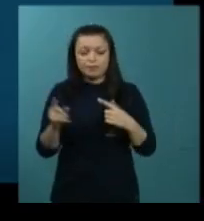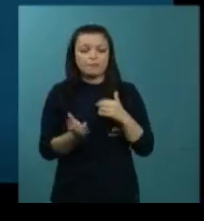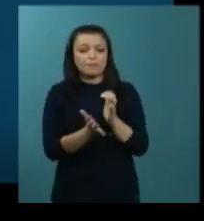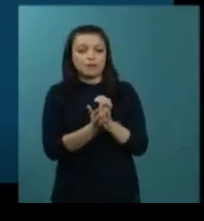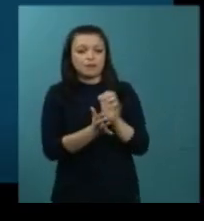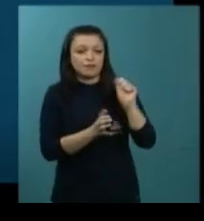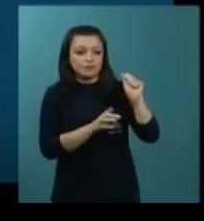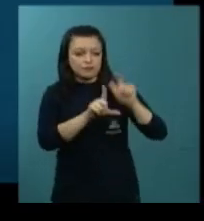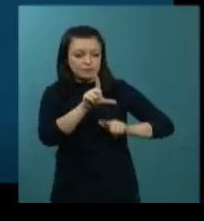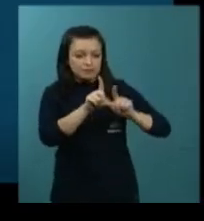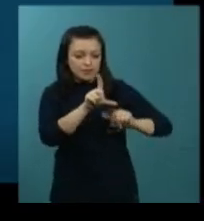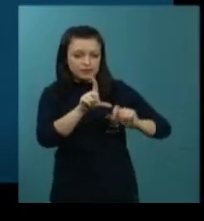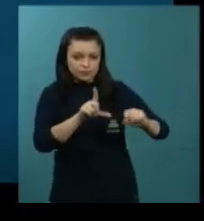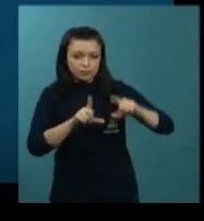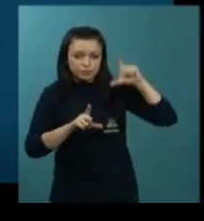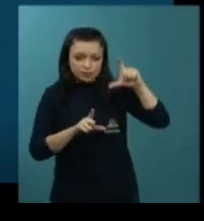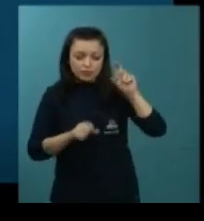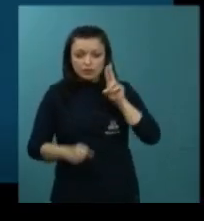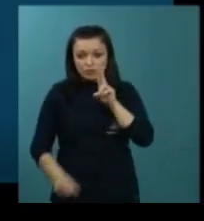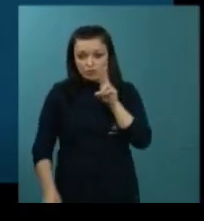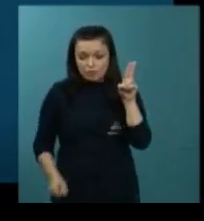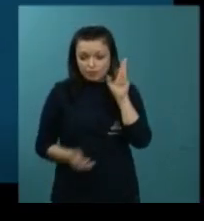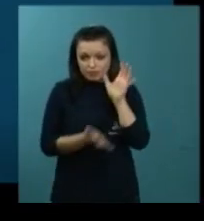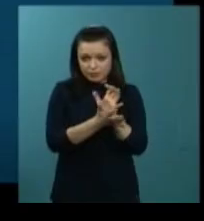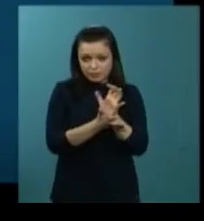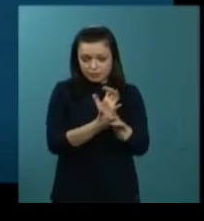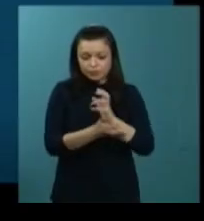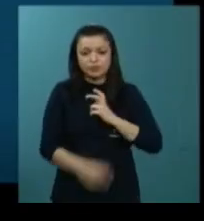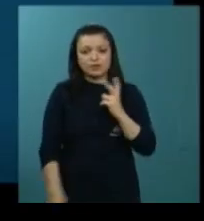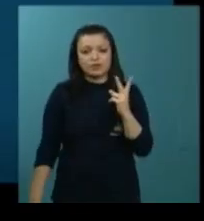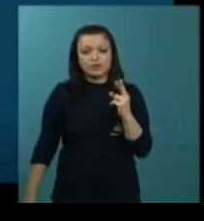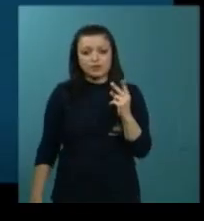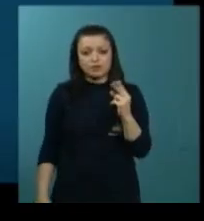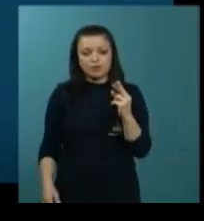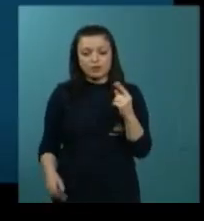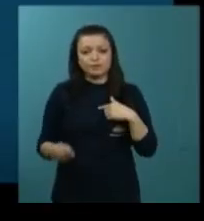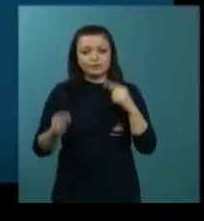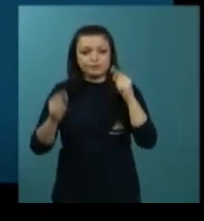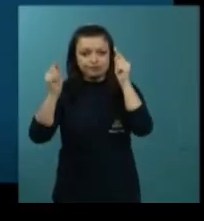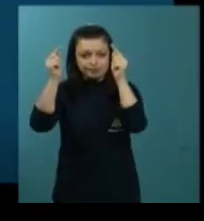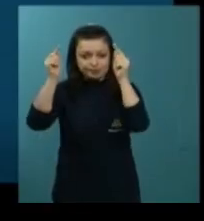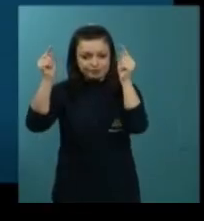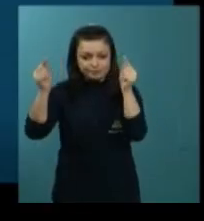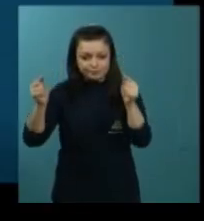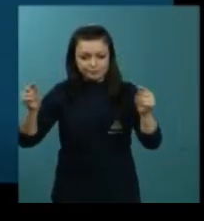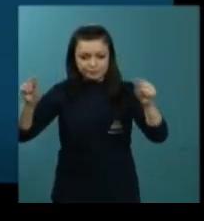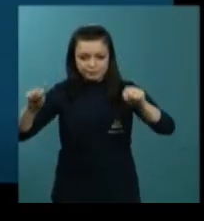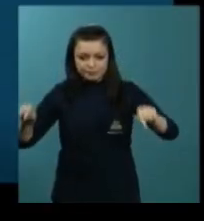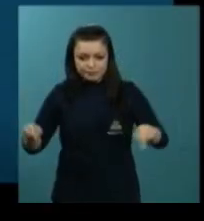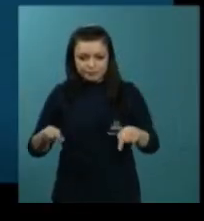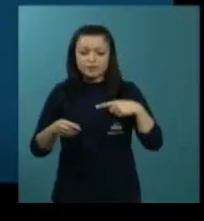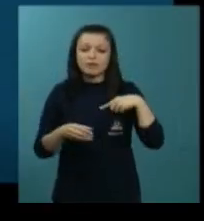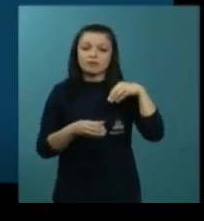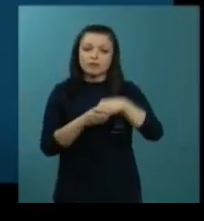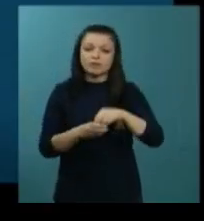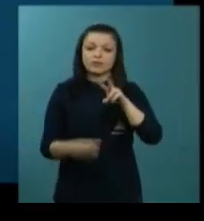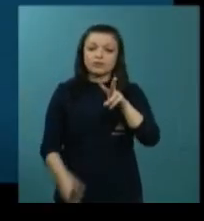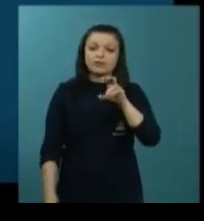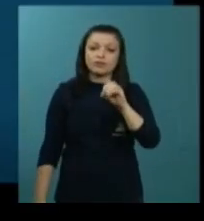o nome do conjunto, é igual. Colocamos chaves e dentro